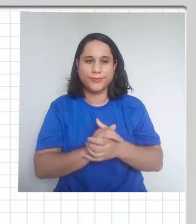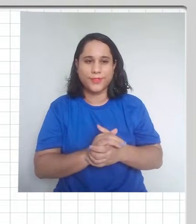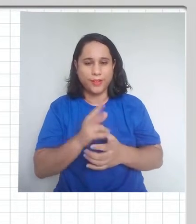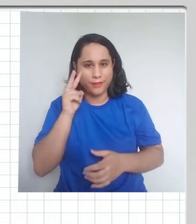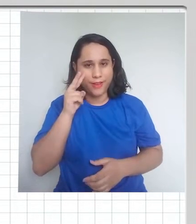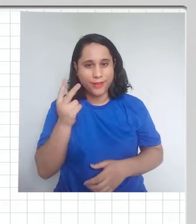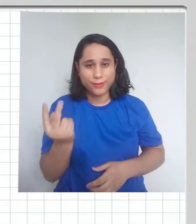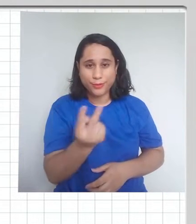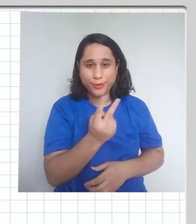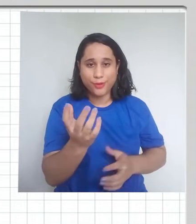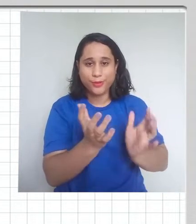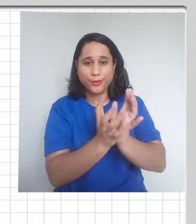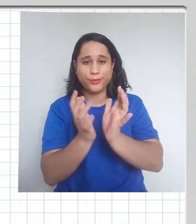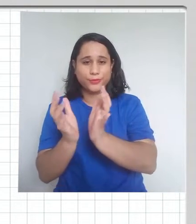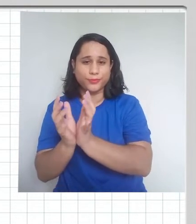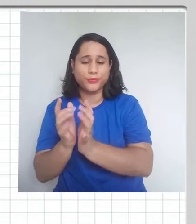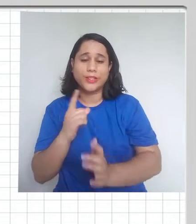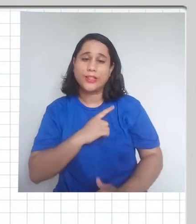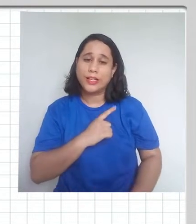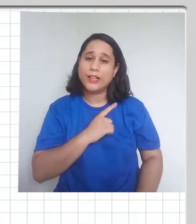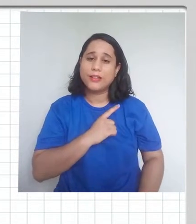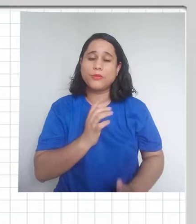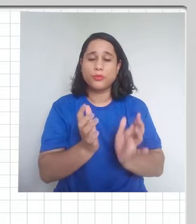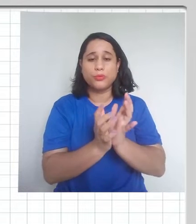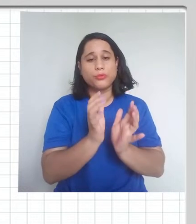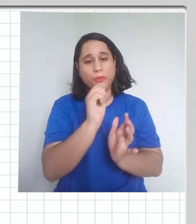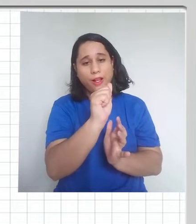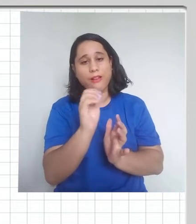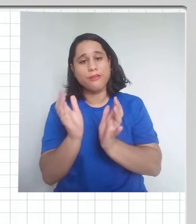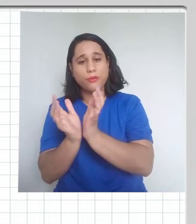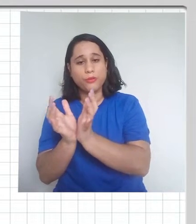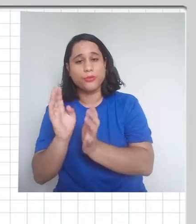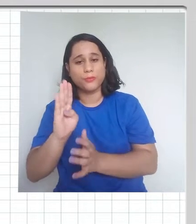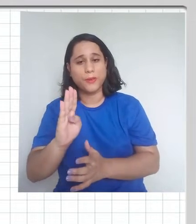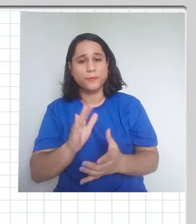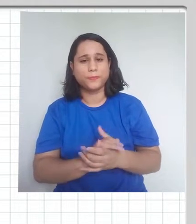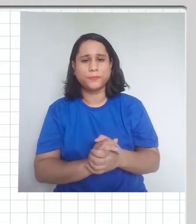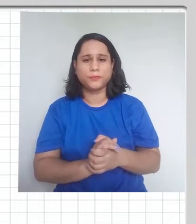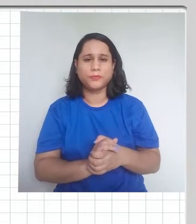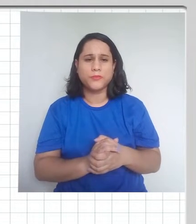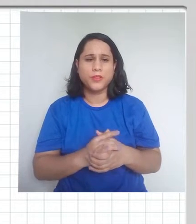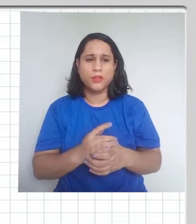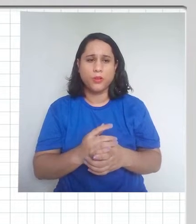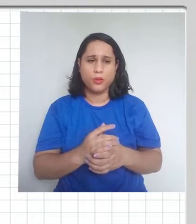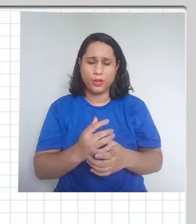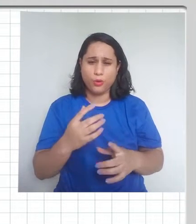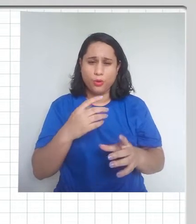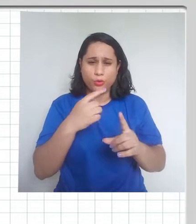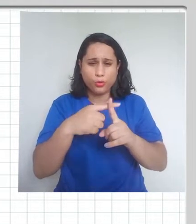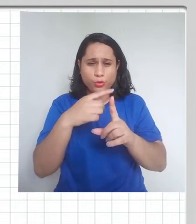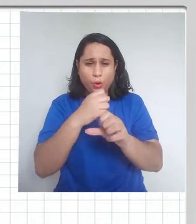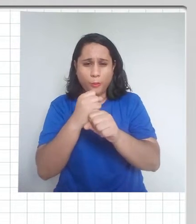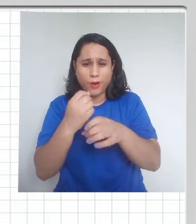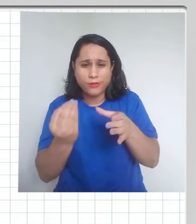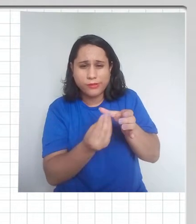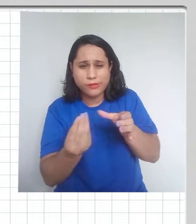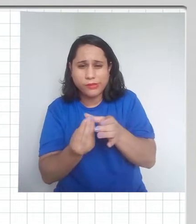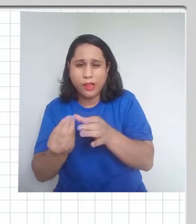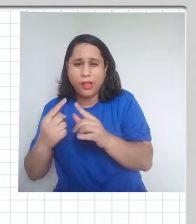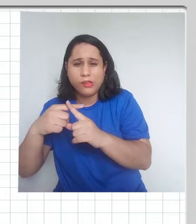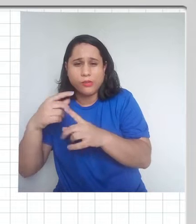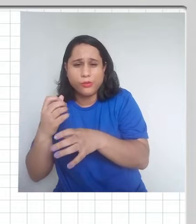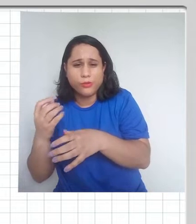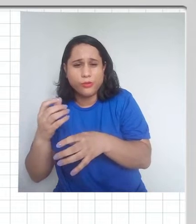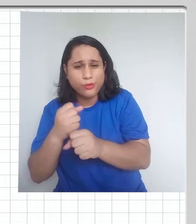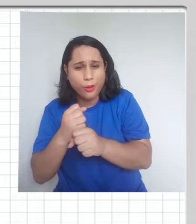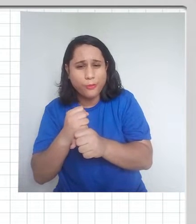esses dois conjuntos aí. Nós temos um conjunto A e um conjunto B. Quando eu somo todos os elementos de A com todos os elementos